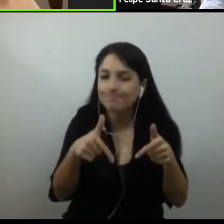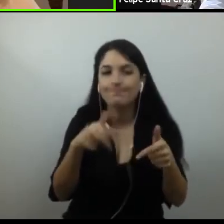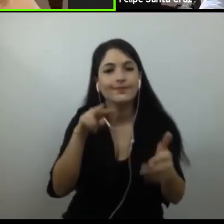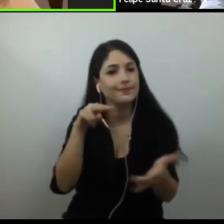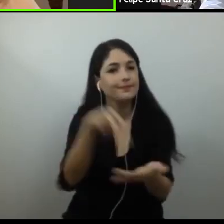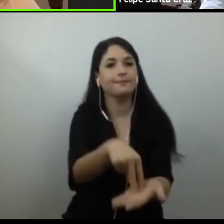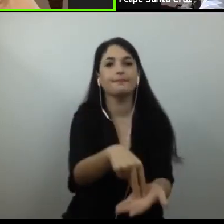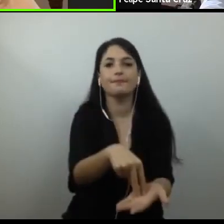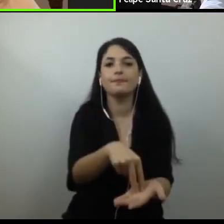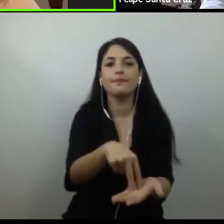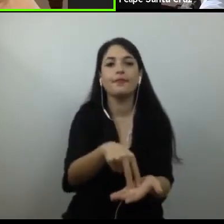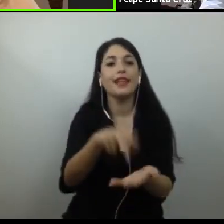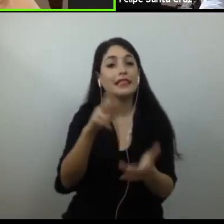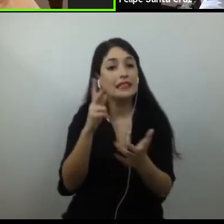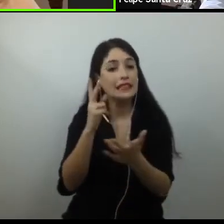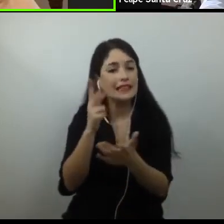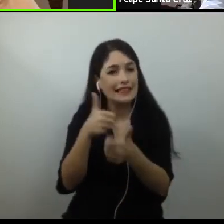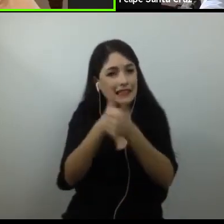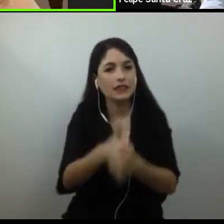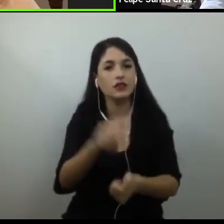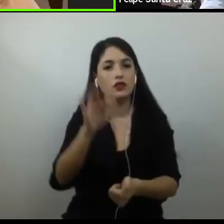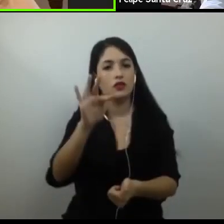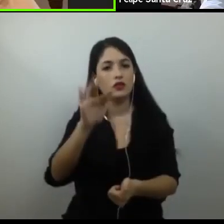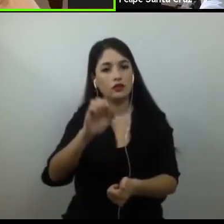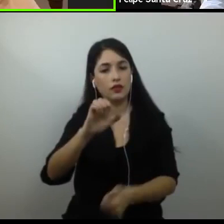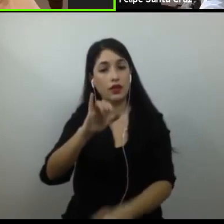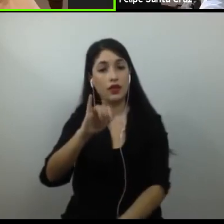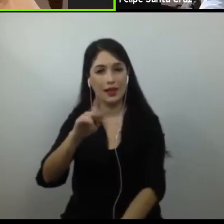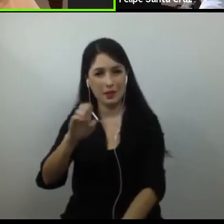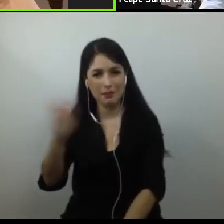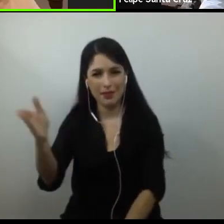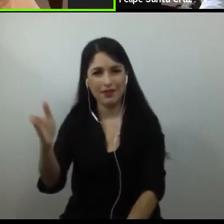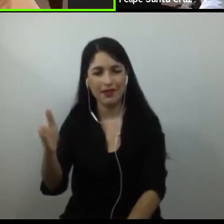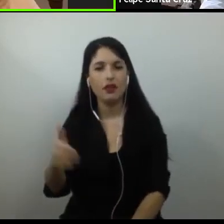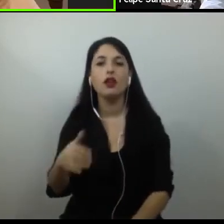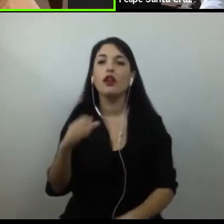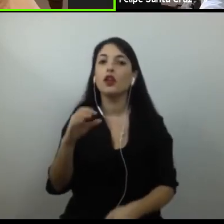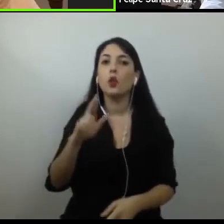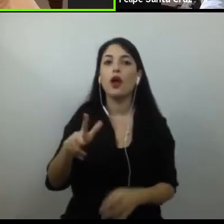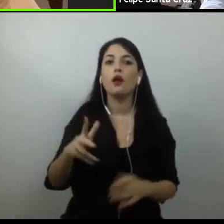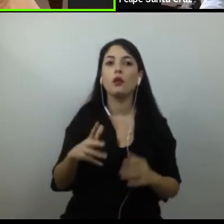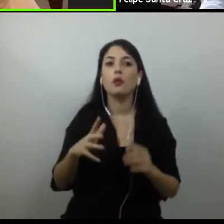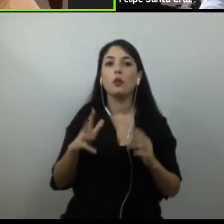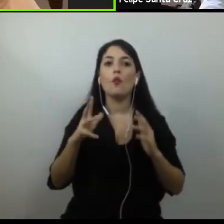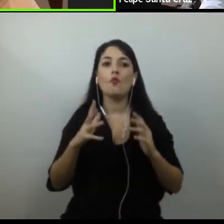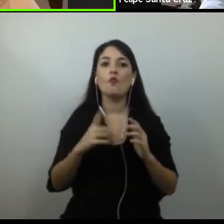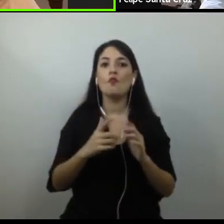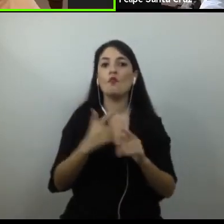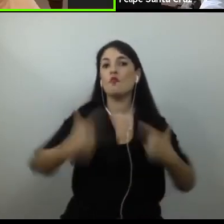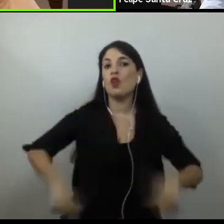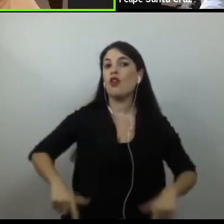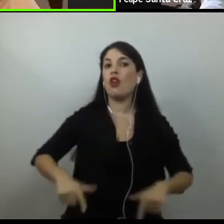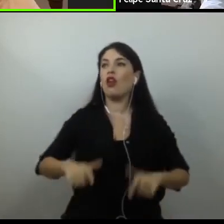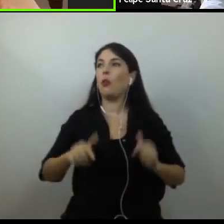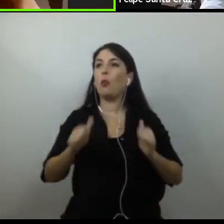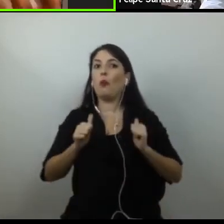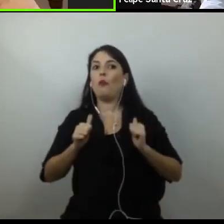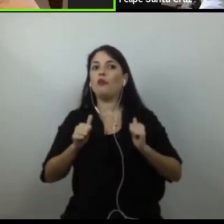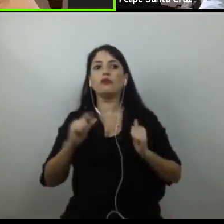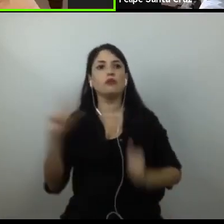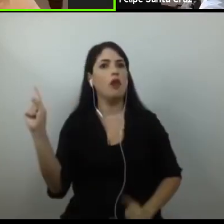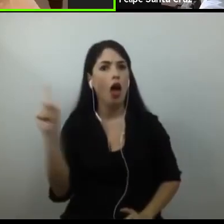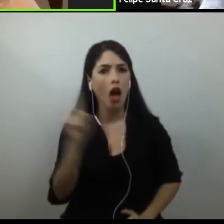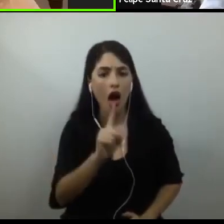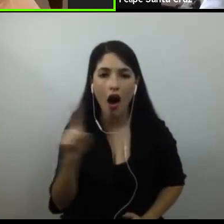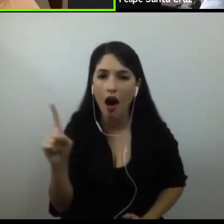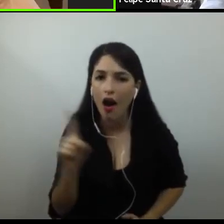Santa Cruz, nós não podemos nos omitir. Não é ser democrata em casa, não é ser democrata em